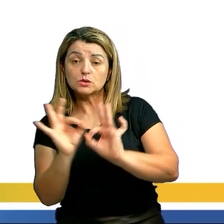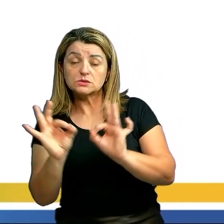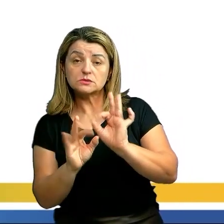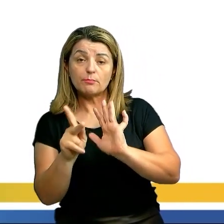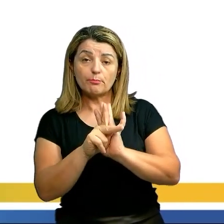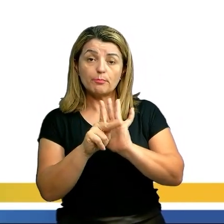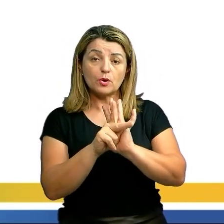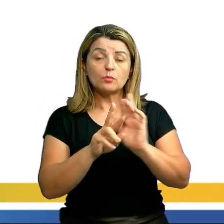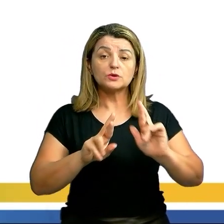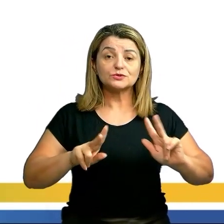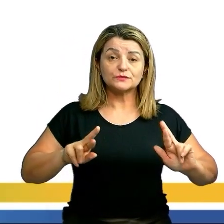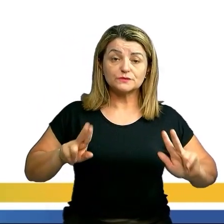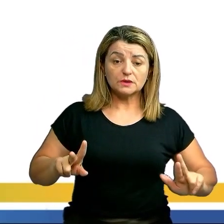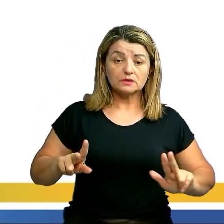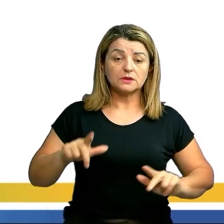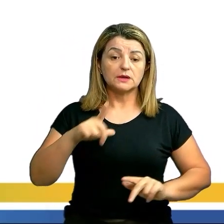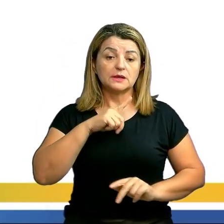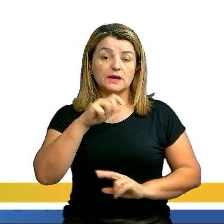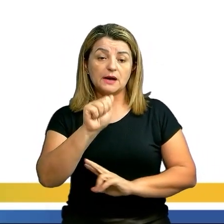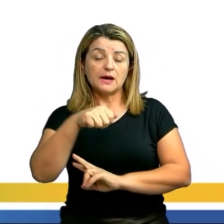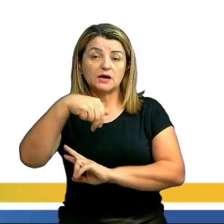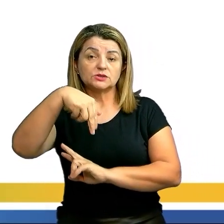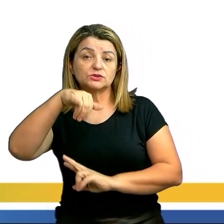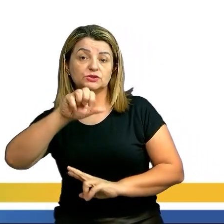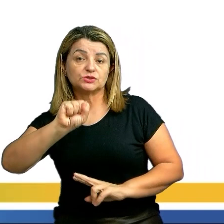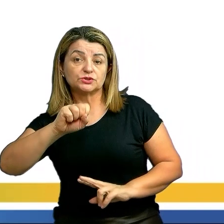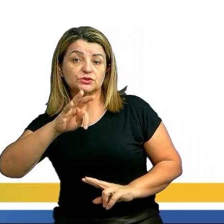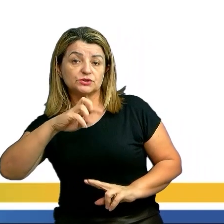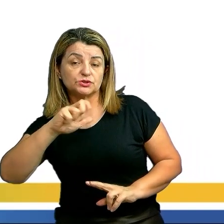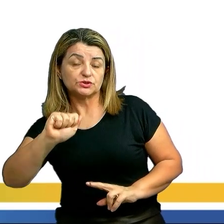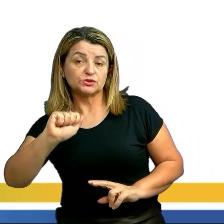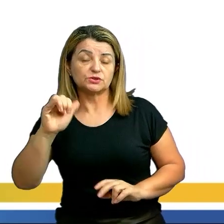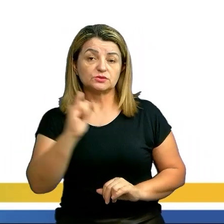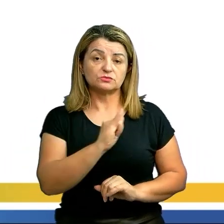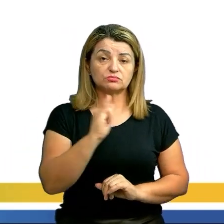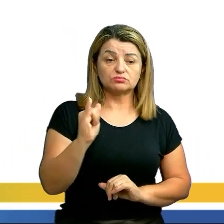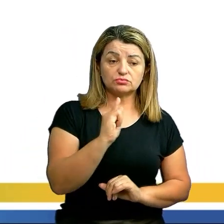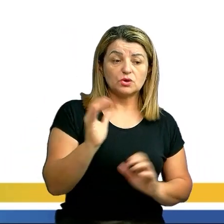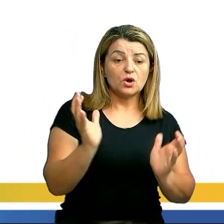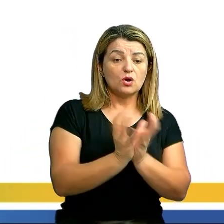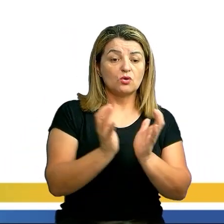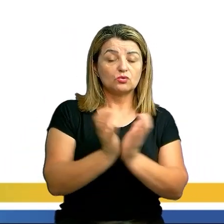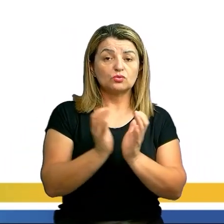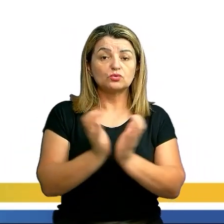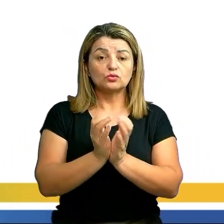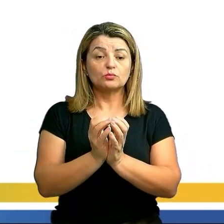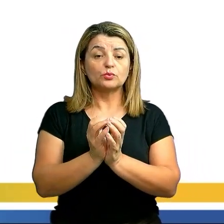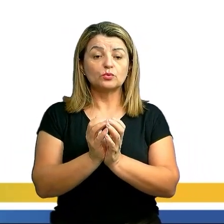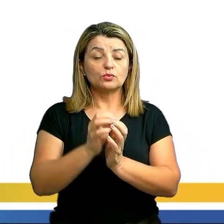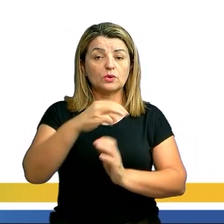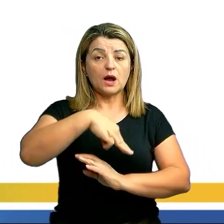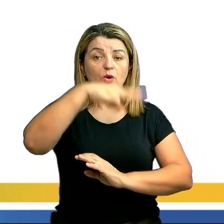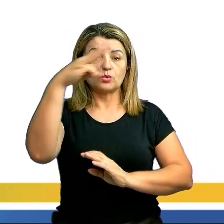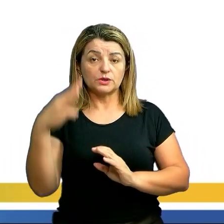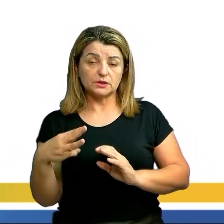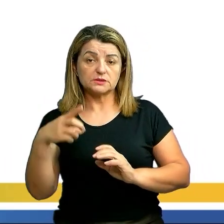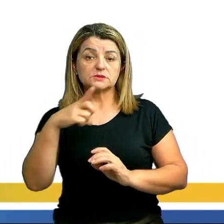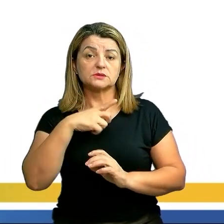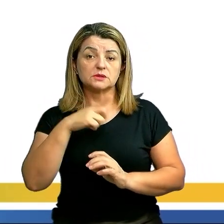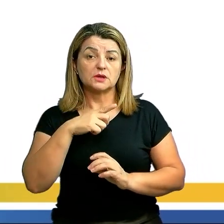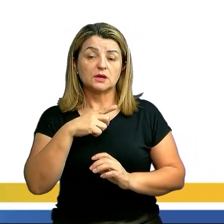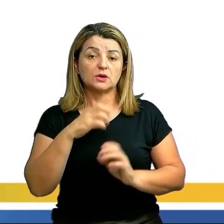características diferentes. Anistia Internacional, com os direitos humanos, Grupo Arco-Íris, com as questões LGBTQIAPN+, a